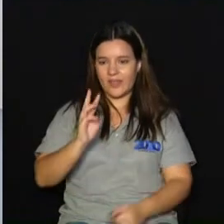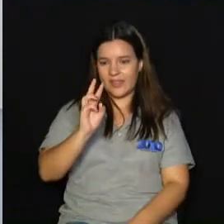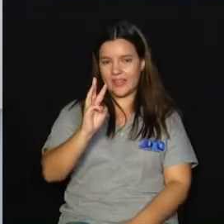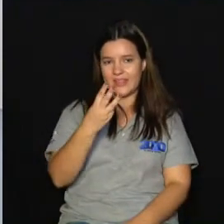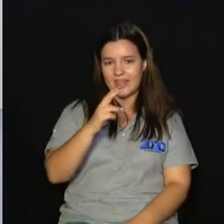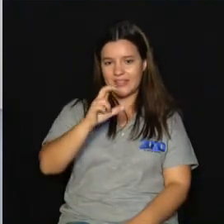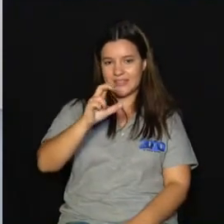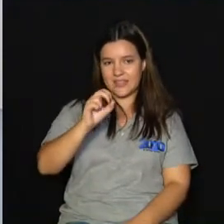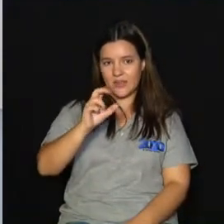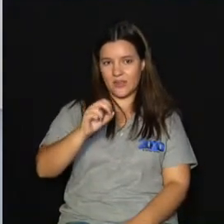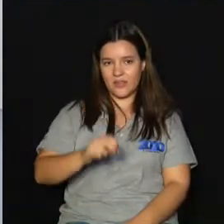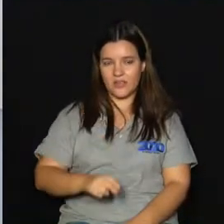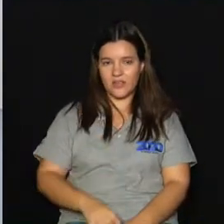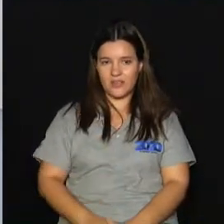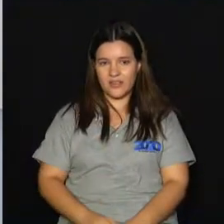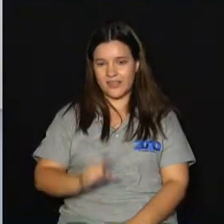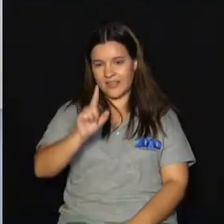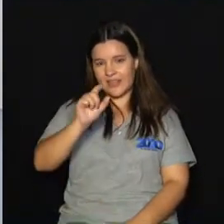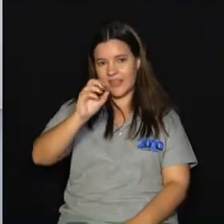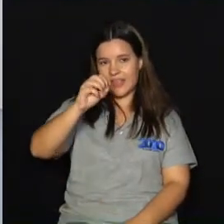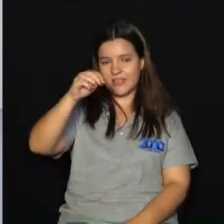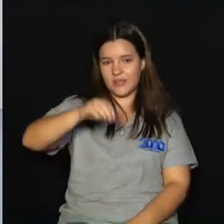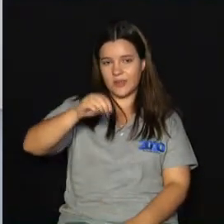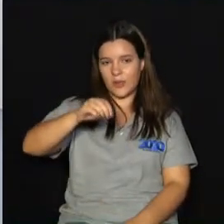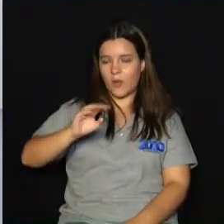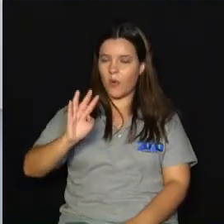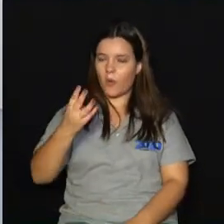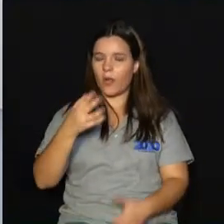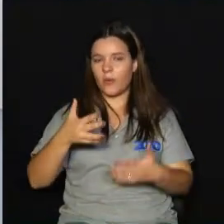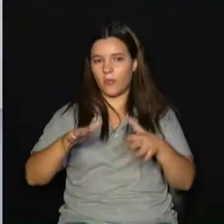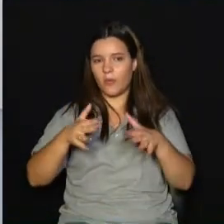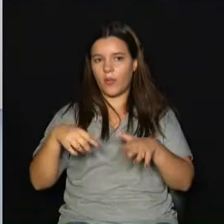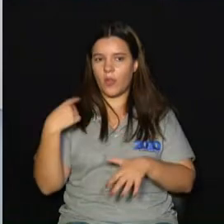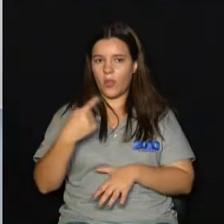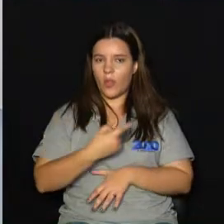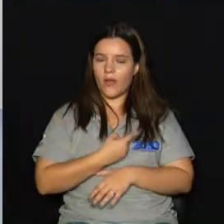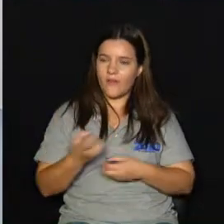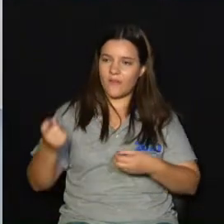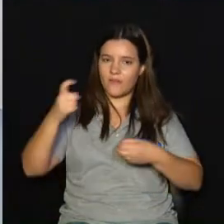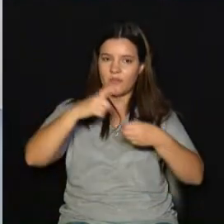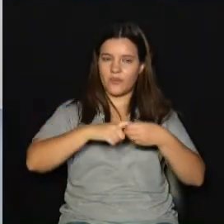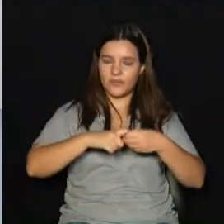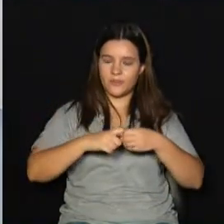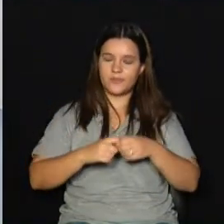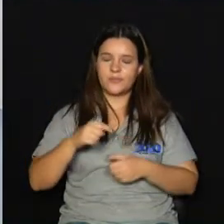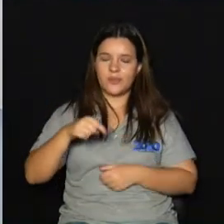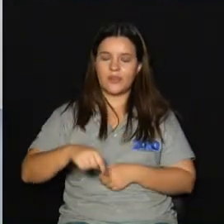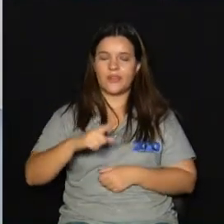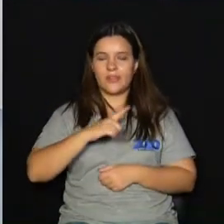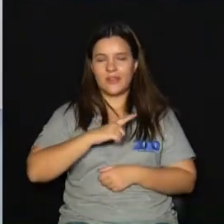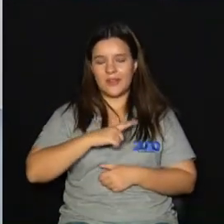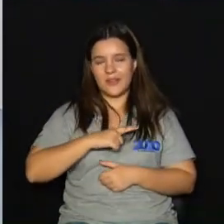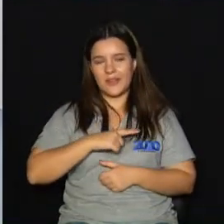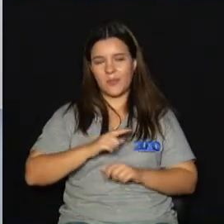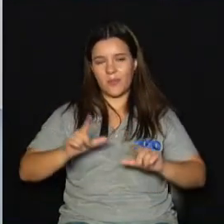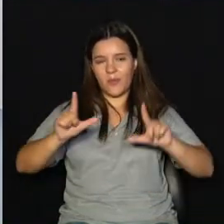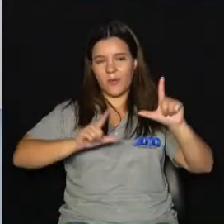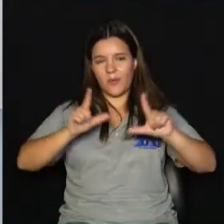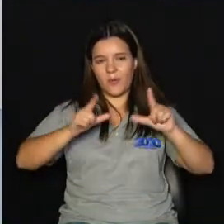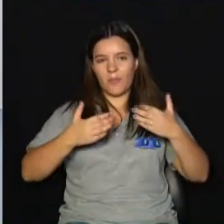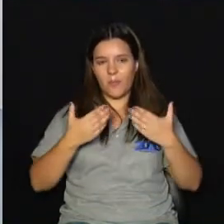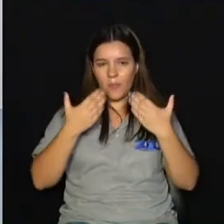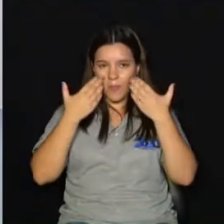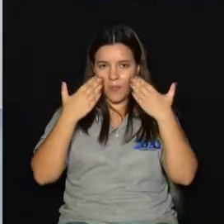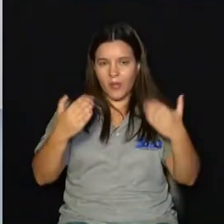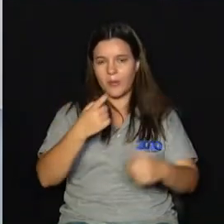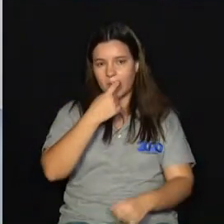50 minutos, daqui 10 minutos, por volta das 4 horas da tarde, a gente retorna aqui nos estúdios, participação da Mina